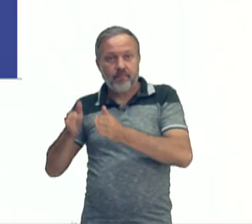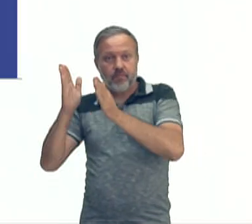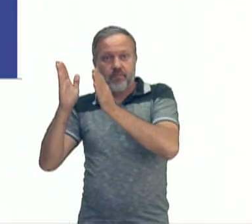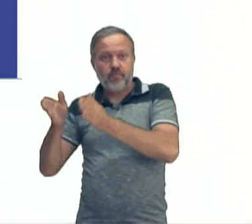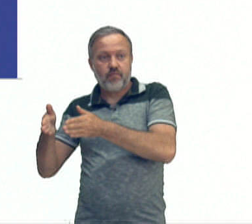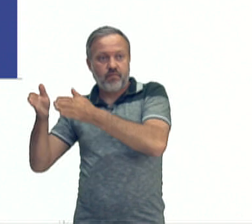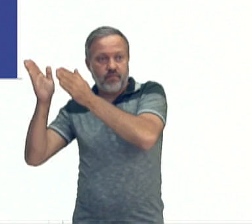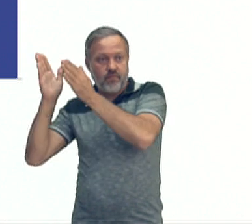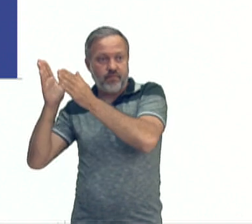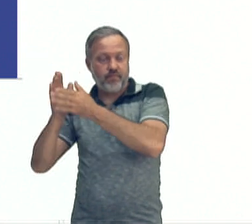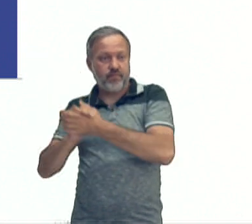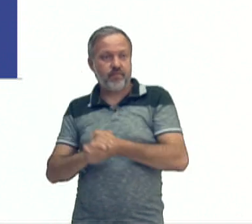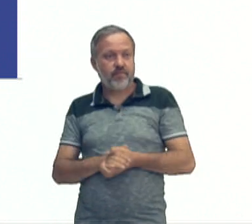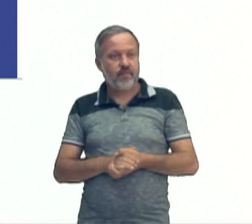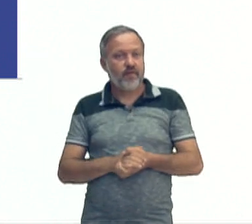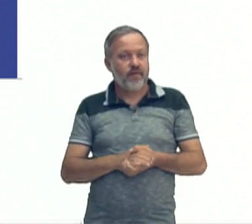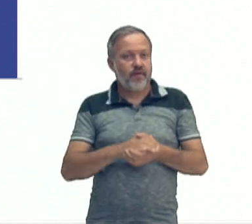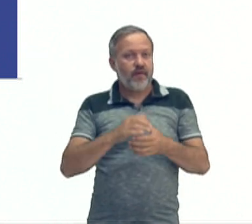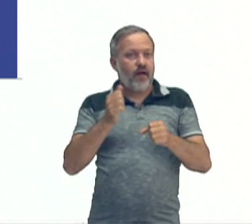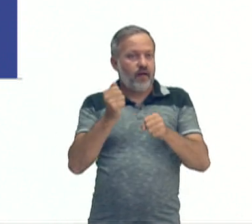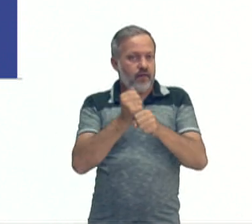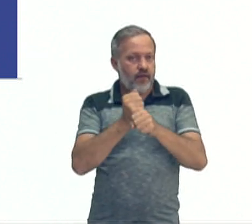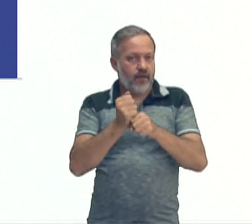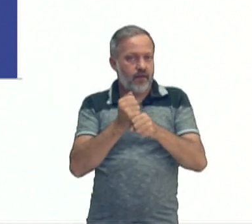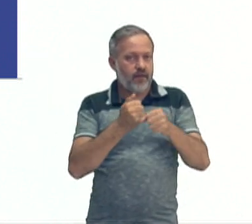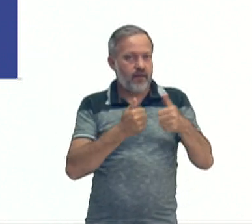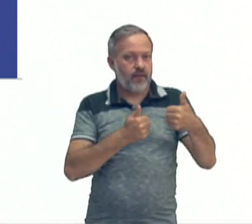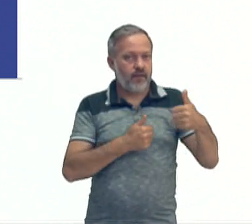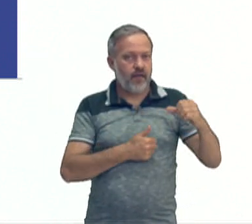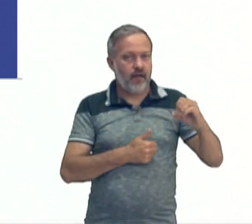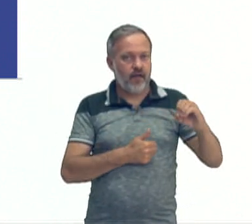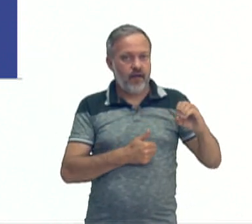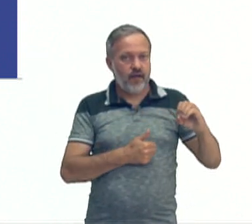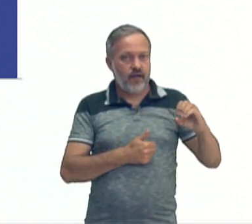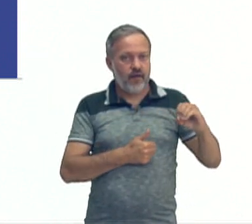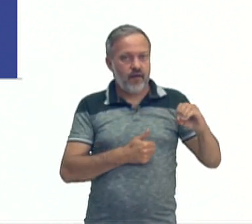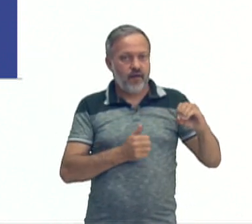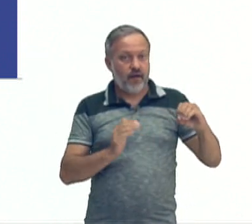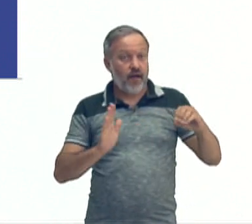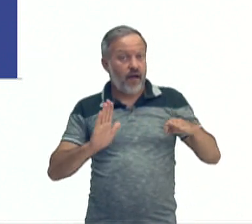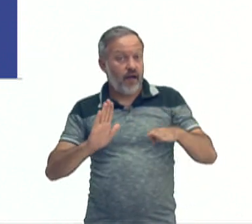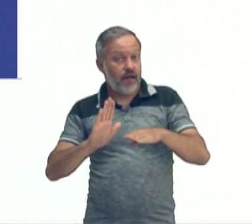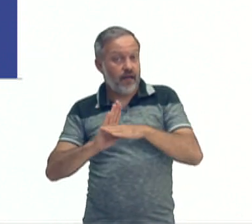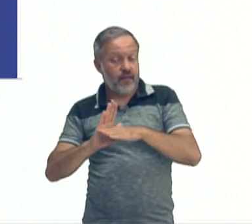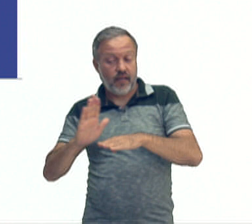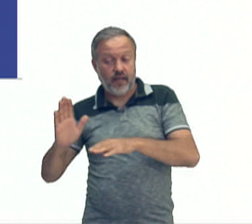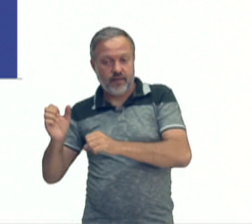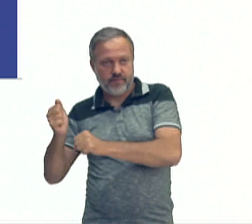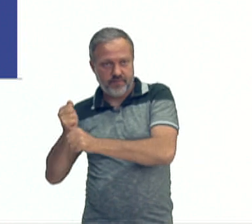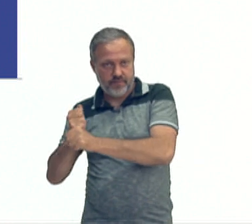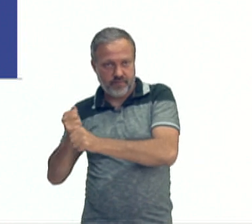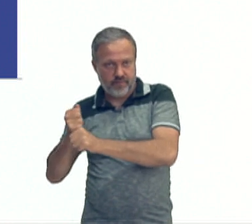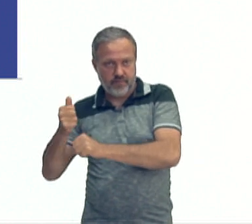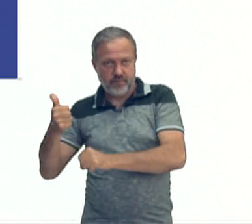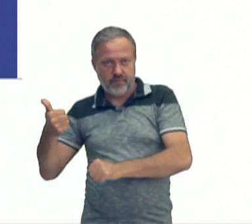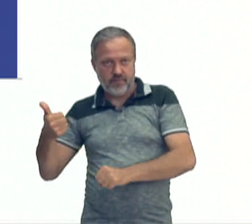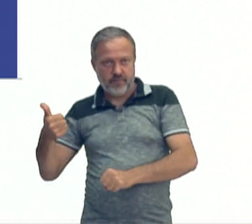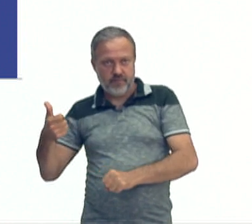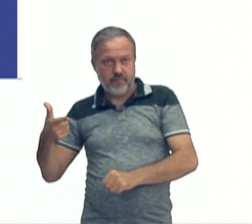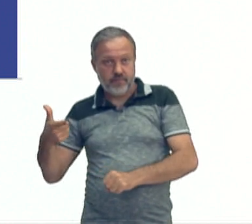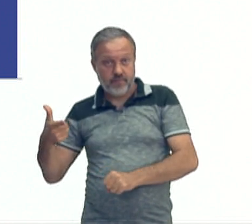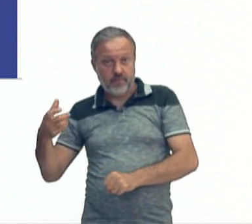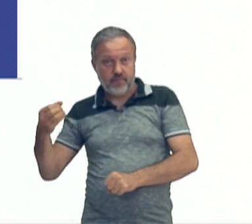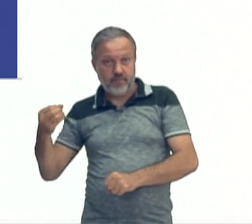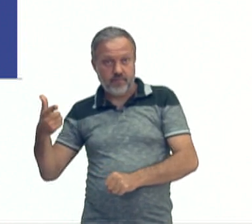ano de 2000 e 2010, né? Onde você tem aí, em azul escuro, a área